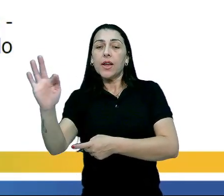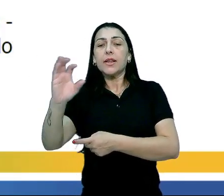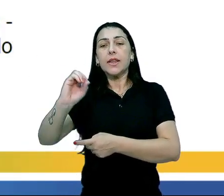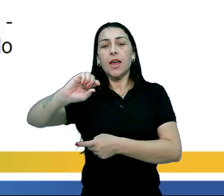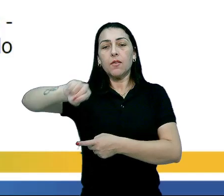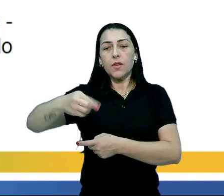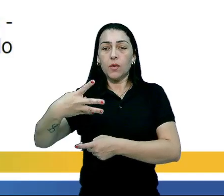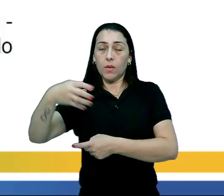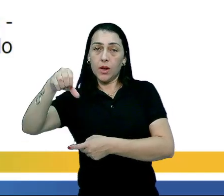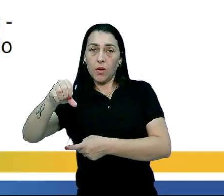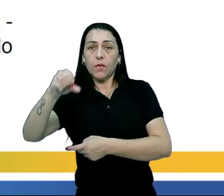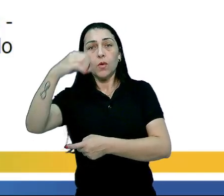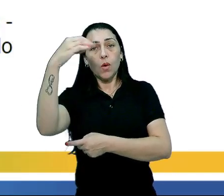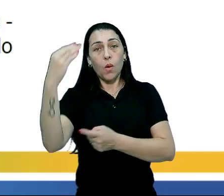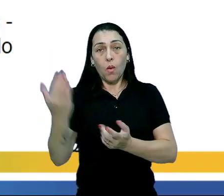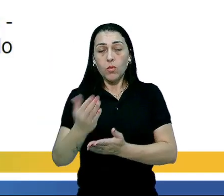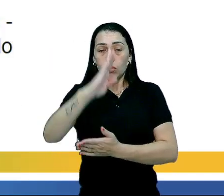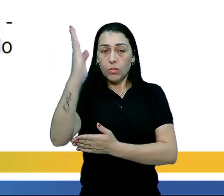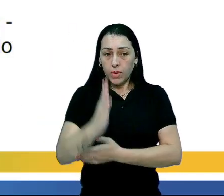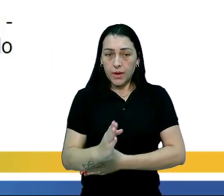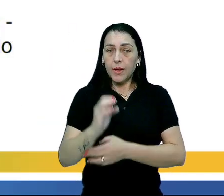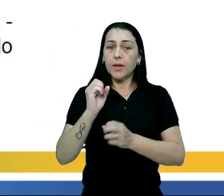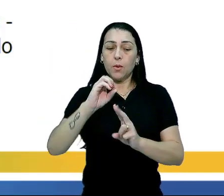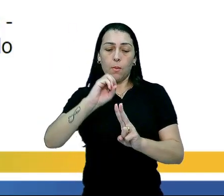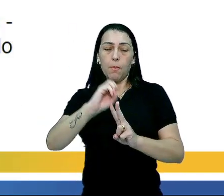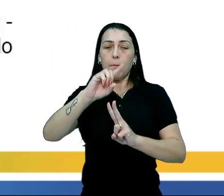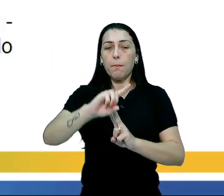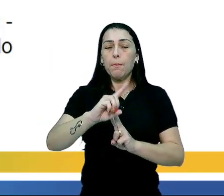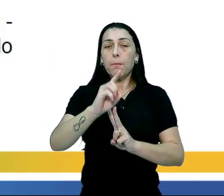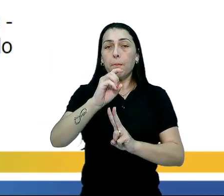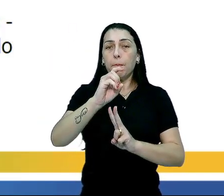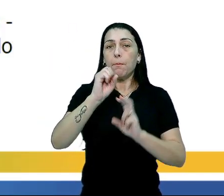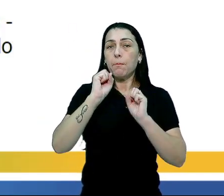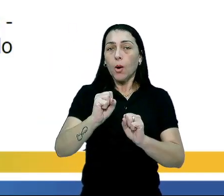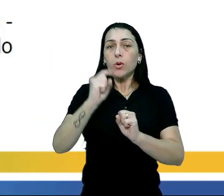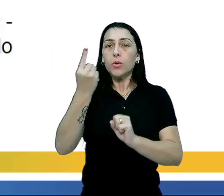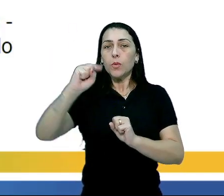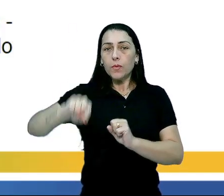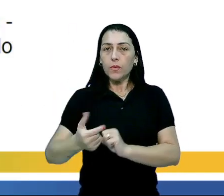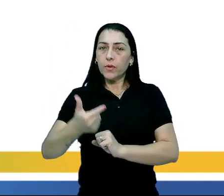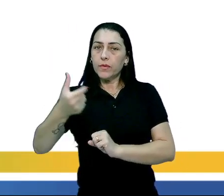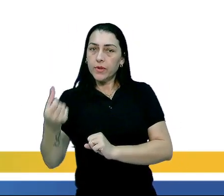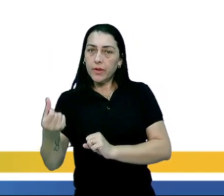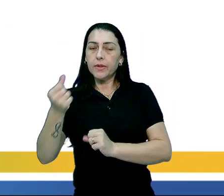No Brasil, atualmente, esse índice pode chegar aí a 1,26.